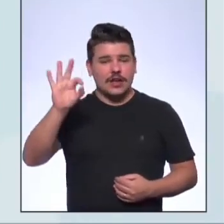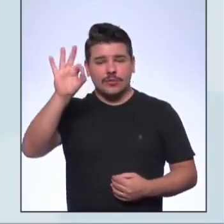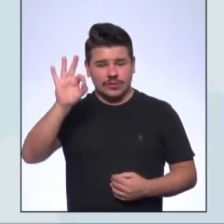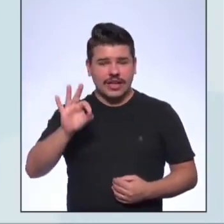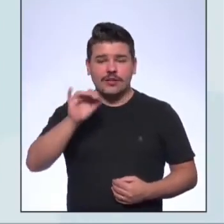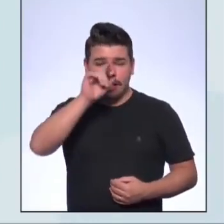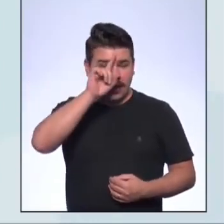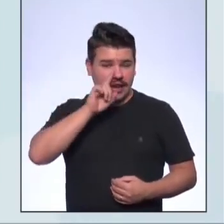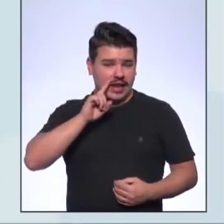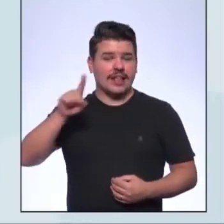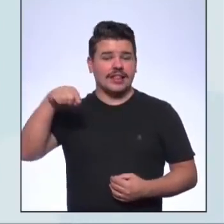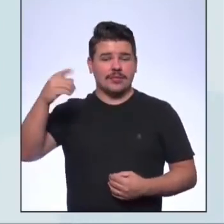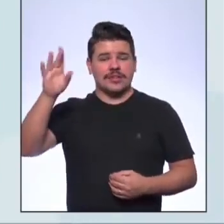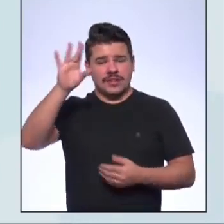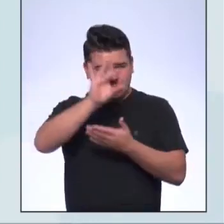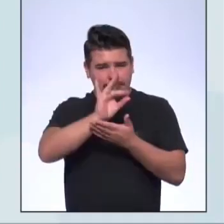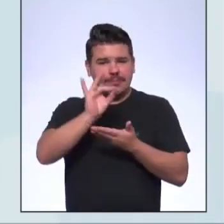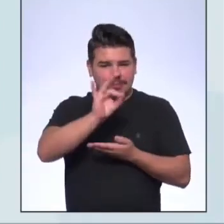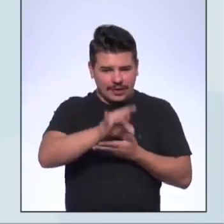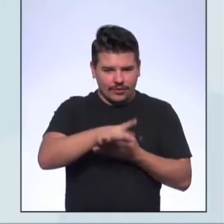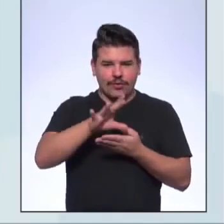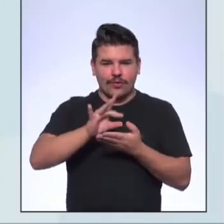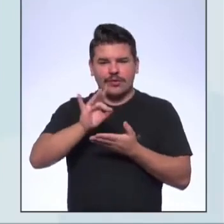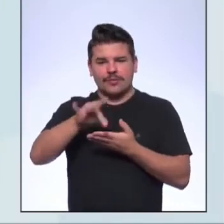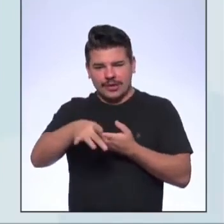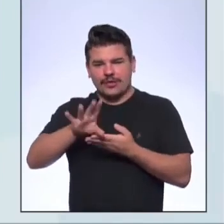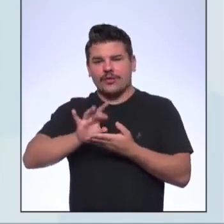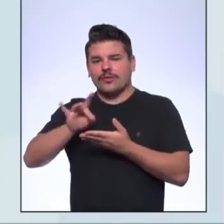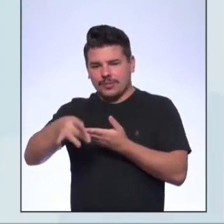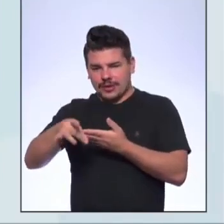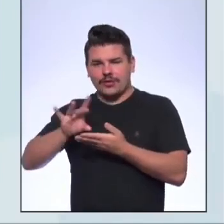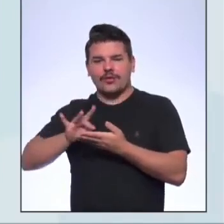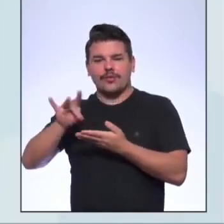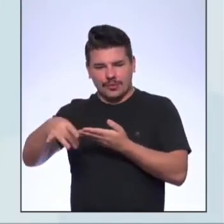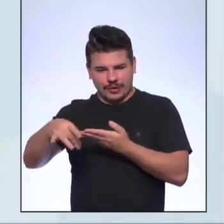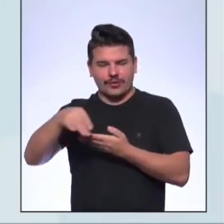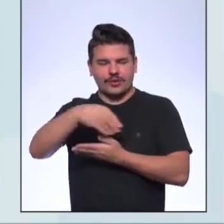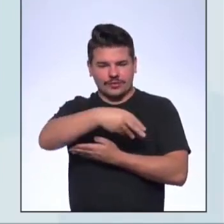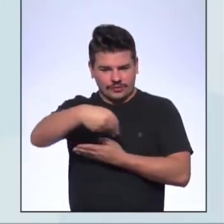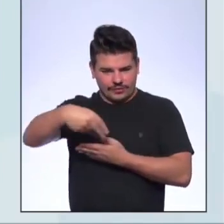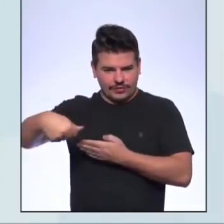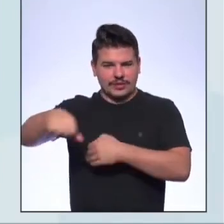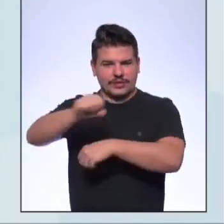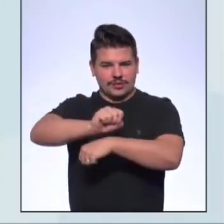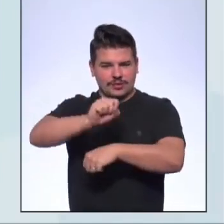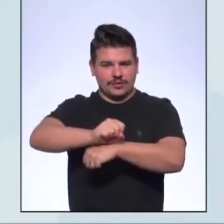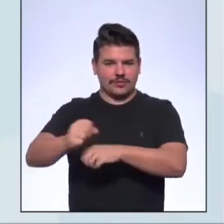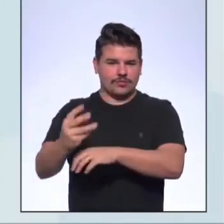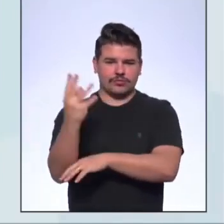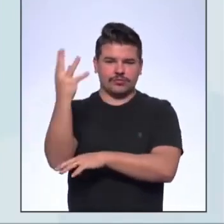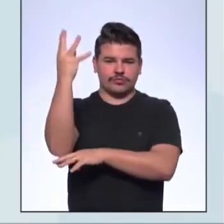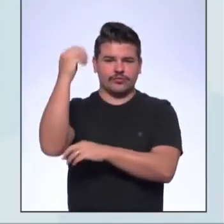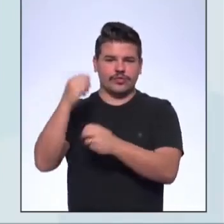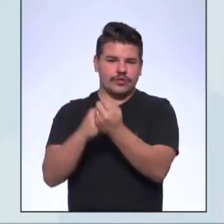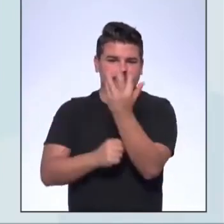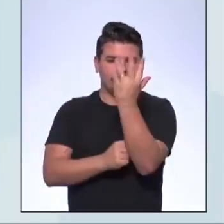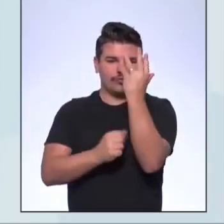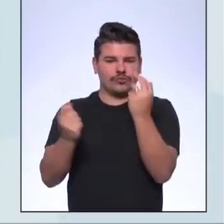dele plantar todas essas ervilhas, e aí acontecer as plantas crescerem e se